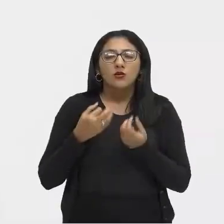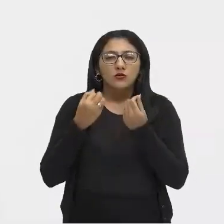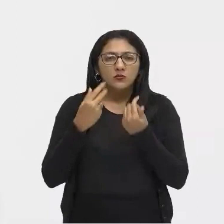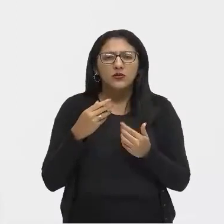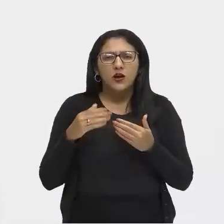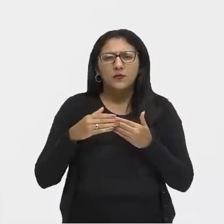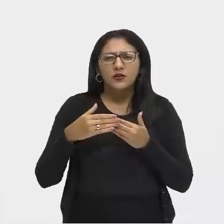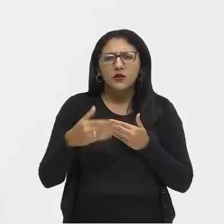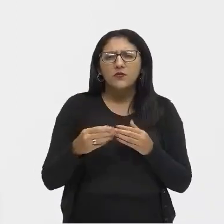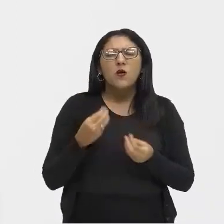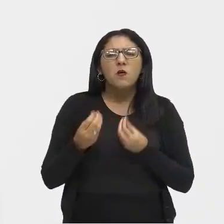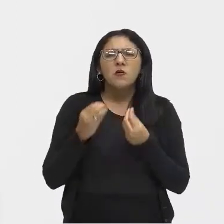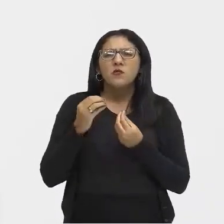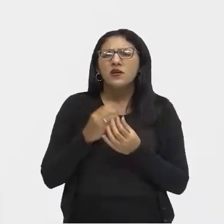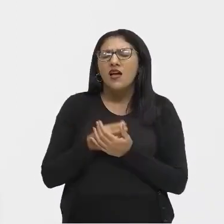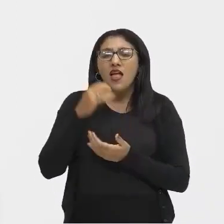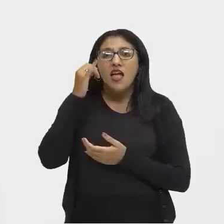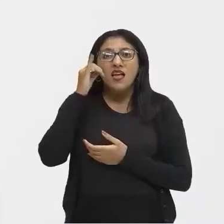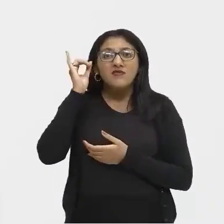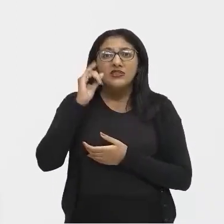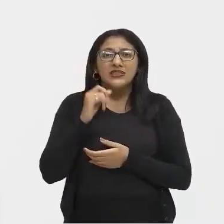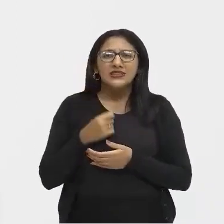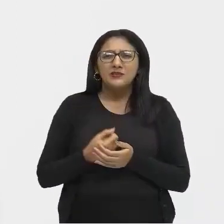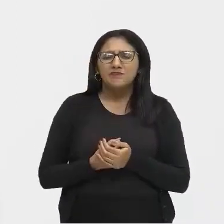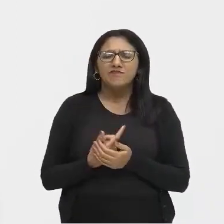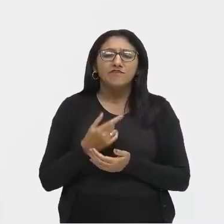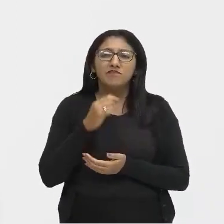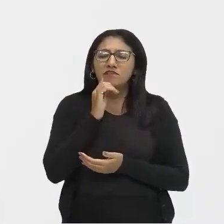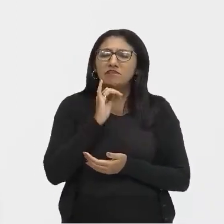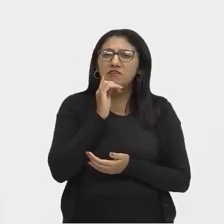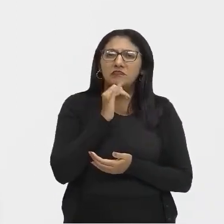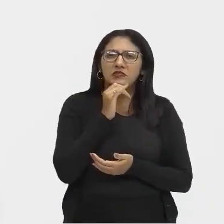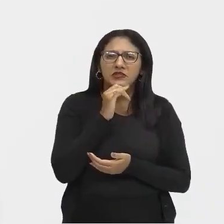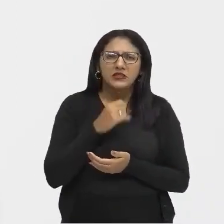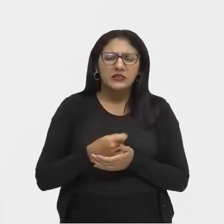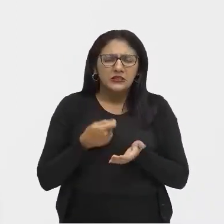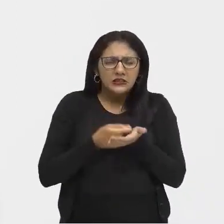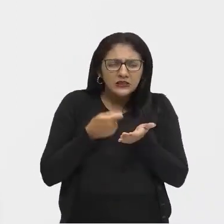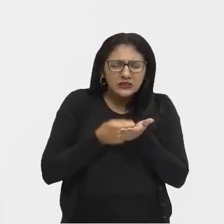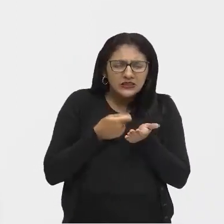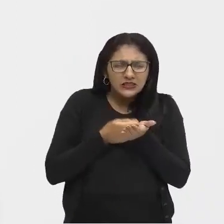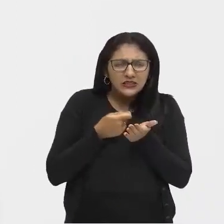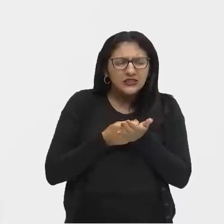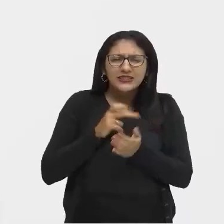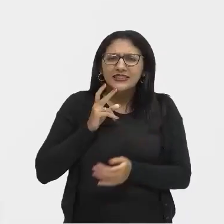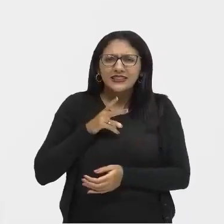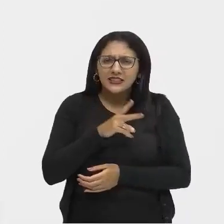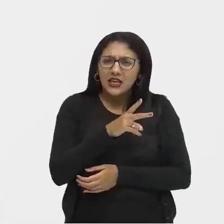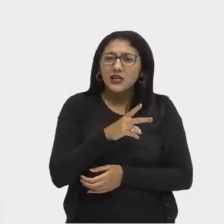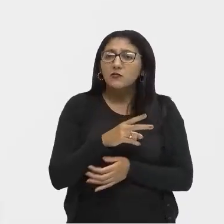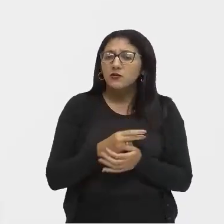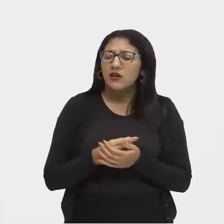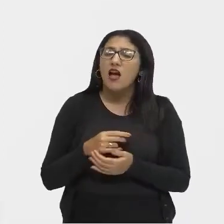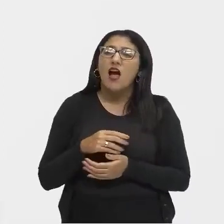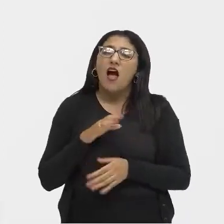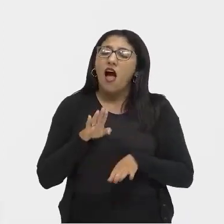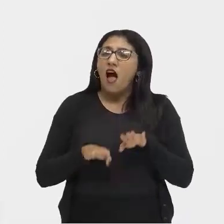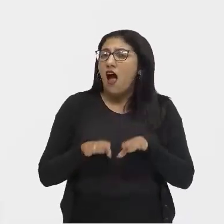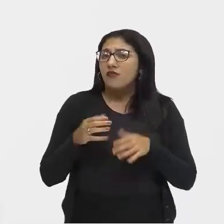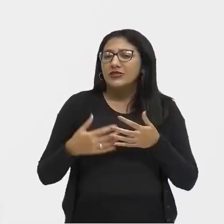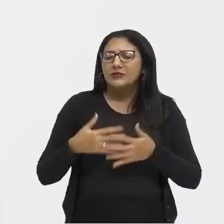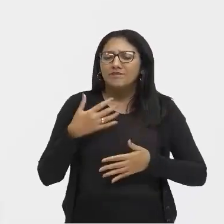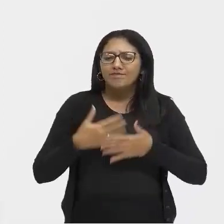para evitar cobranças excessivas, tá? As cobranças internas podem atrapalhar o nosso crescimento